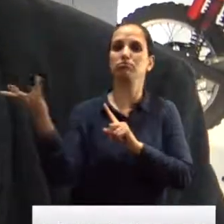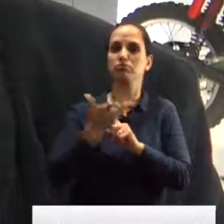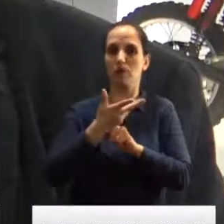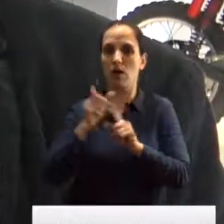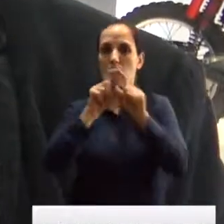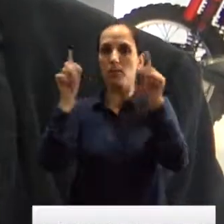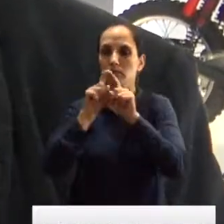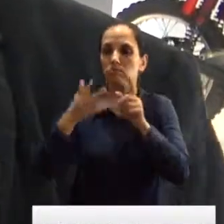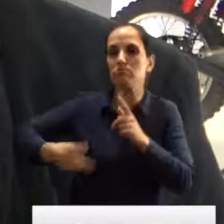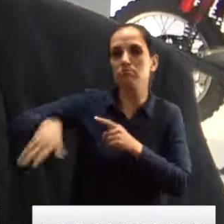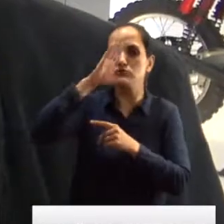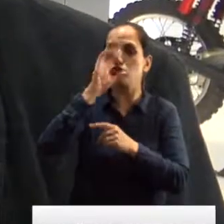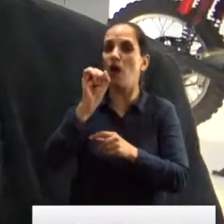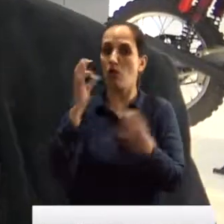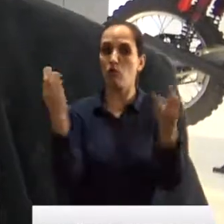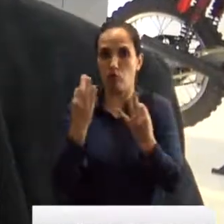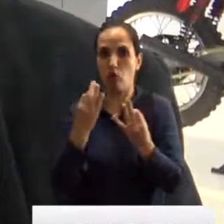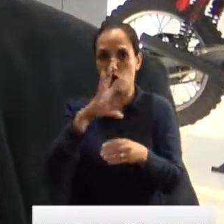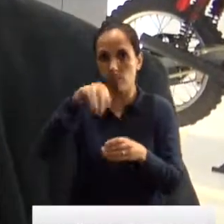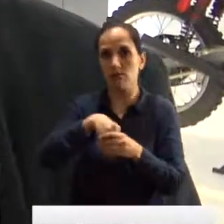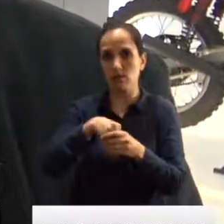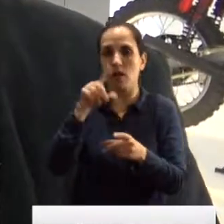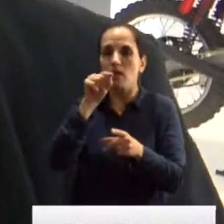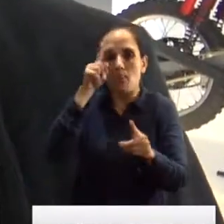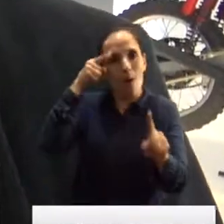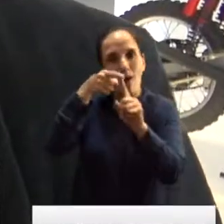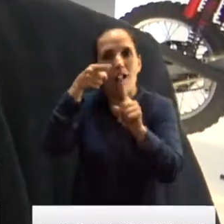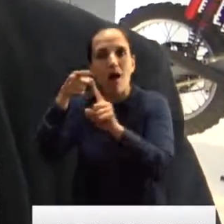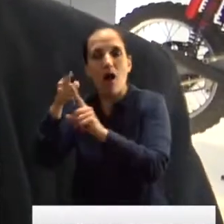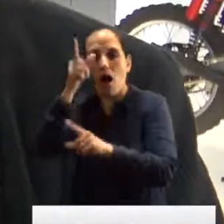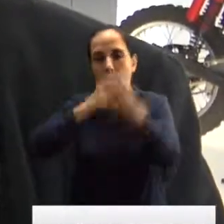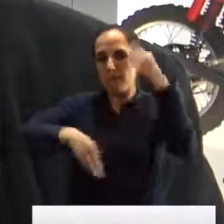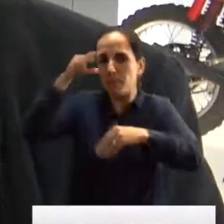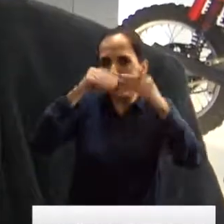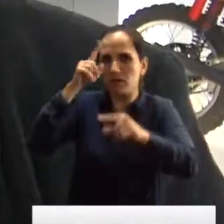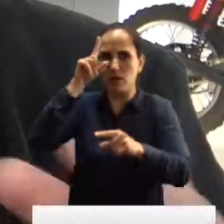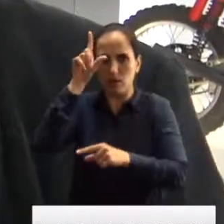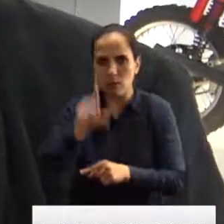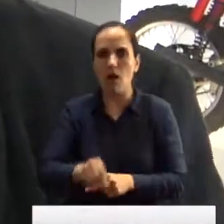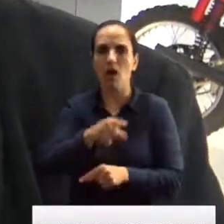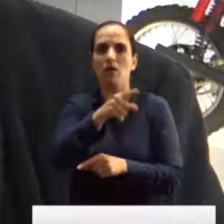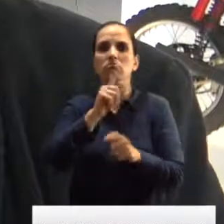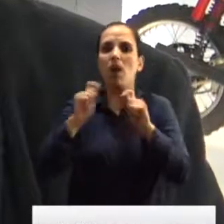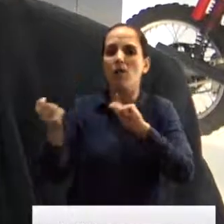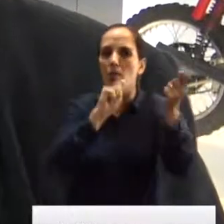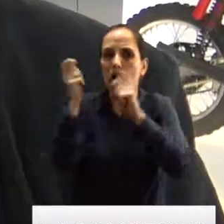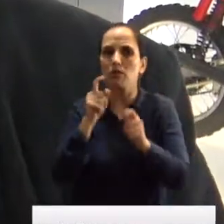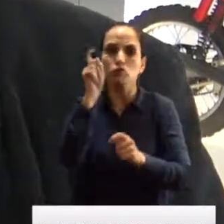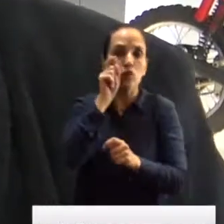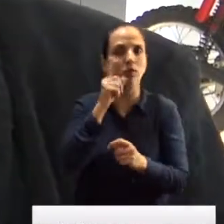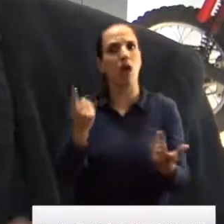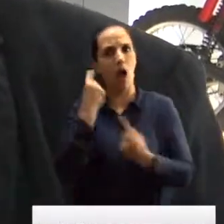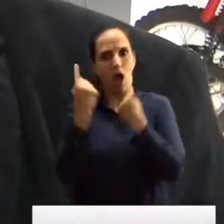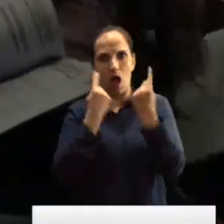empresarial do Estado e com certeza que vamos ao encontro também para aprender e também debatemos cada vez mais a segurança, porque muitas das